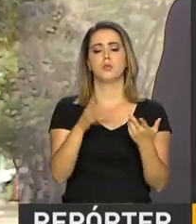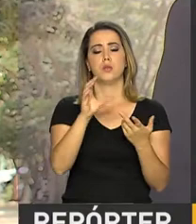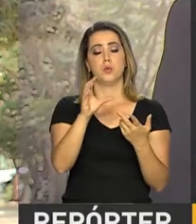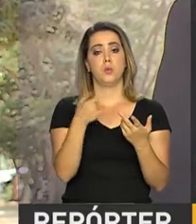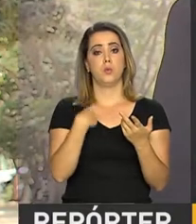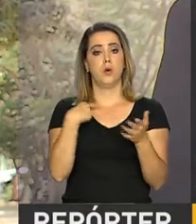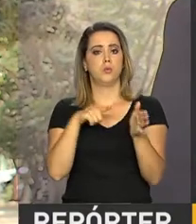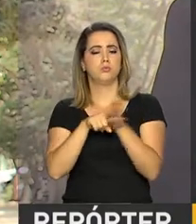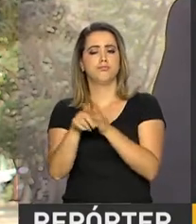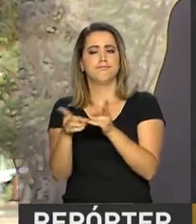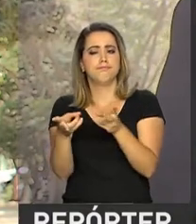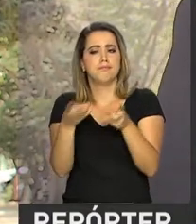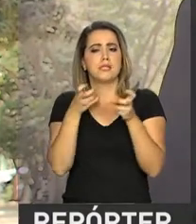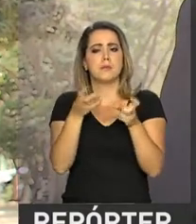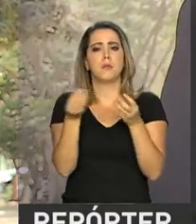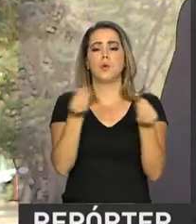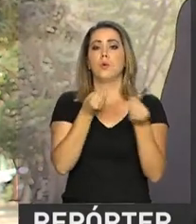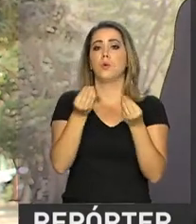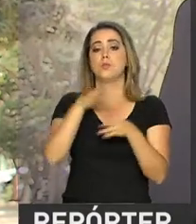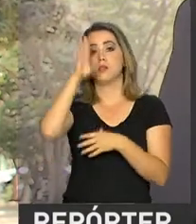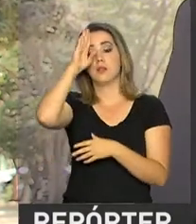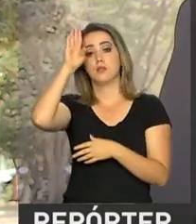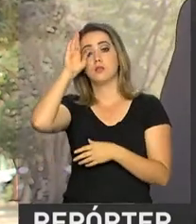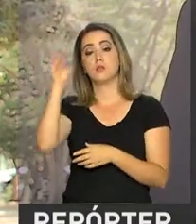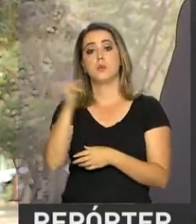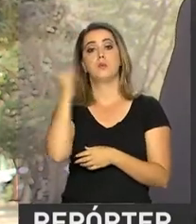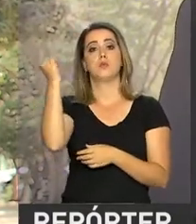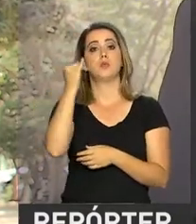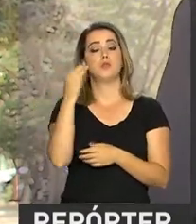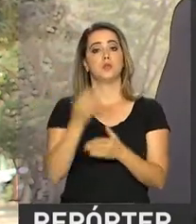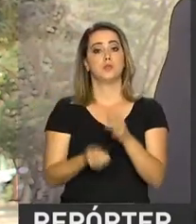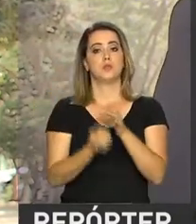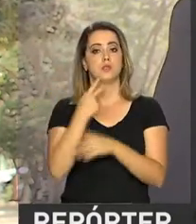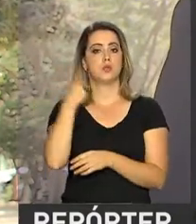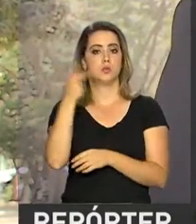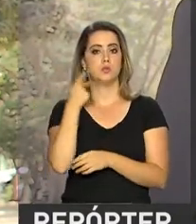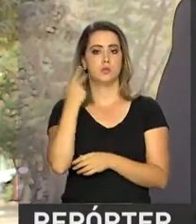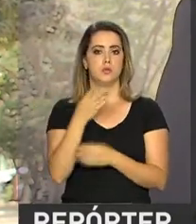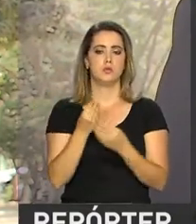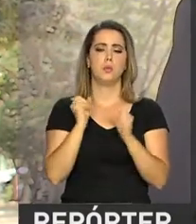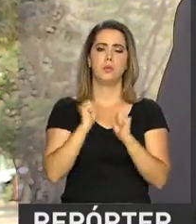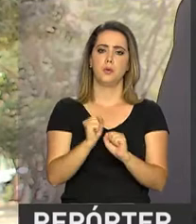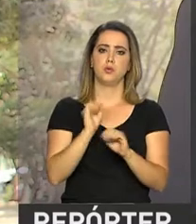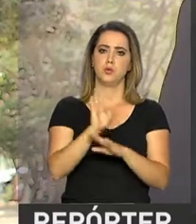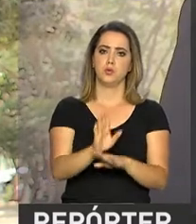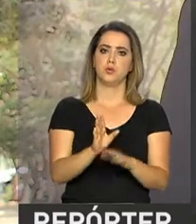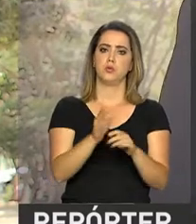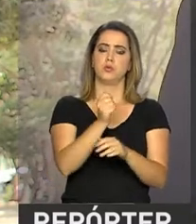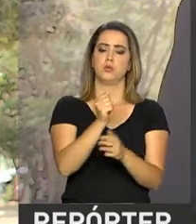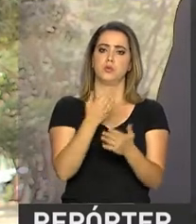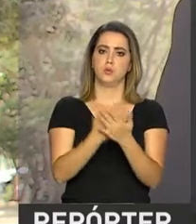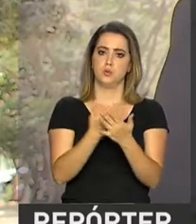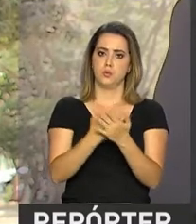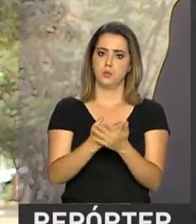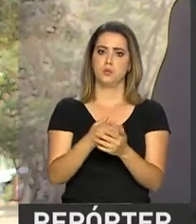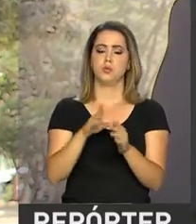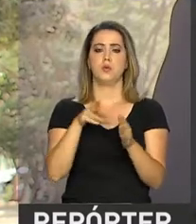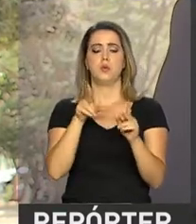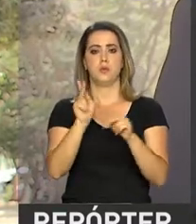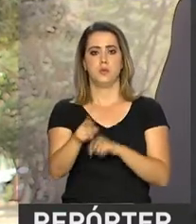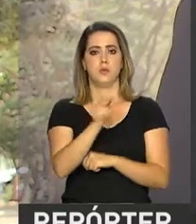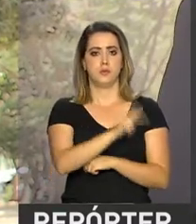Brasil, um importante guia para a criação de políticas públicas que podem ajudar estudantes, professores,